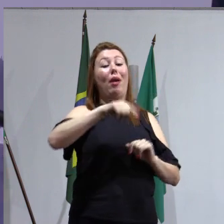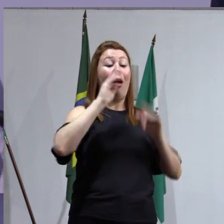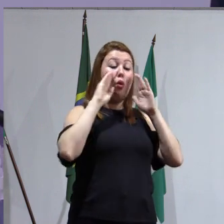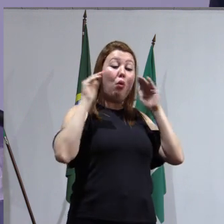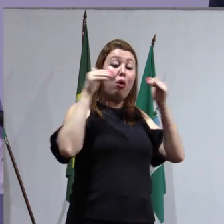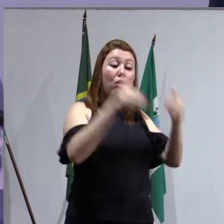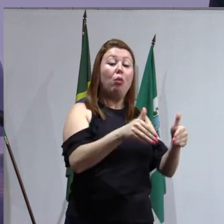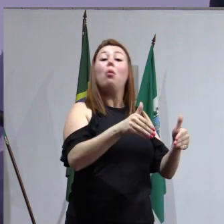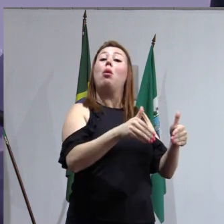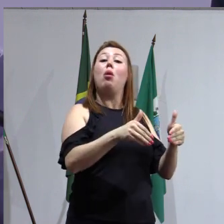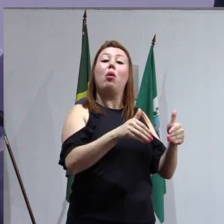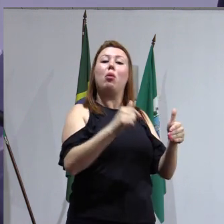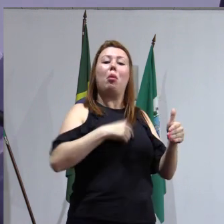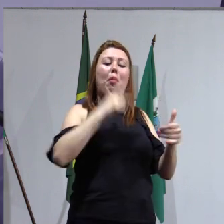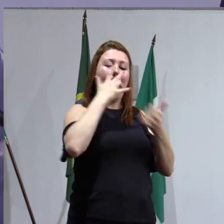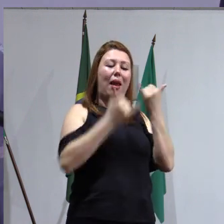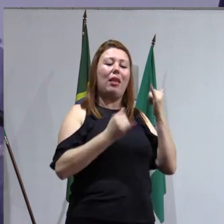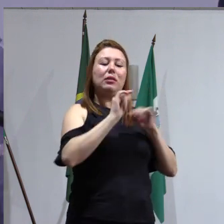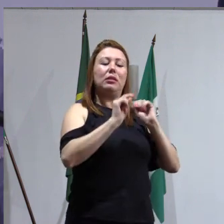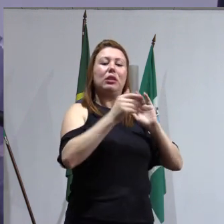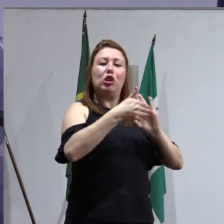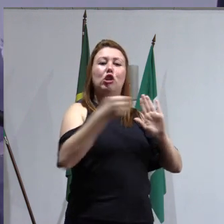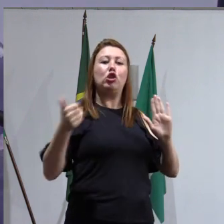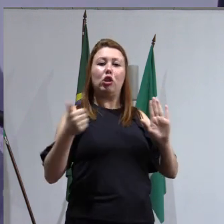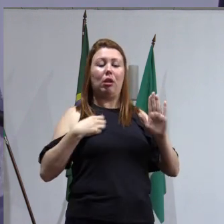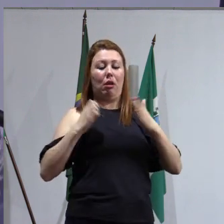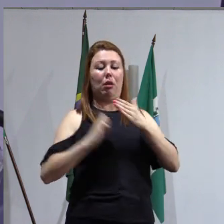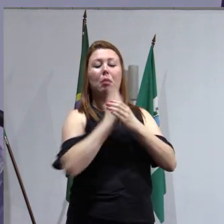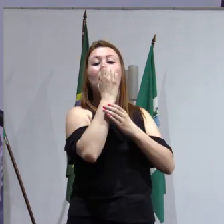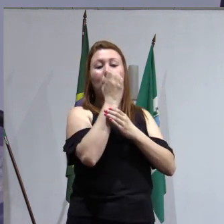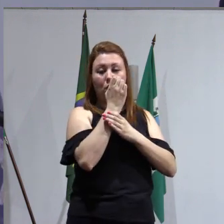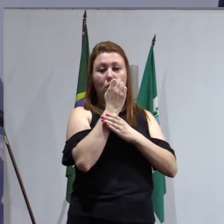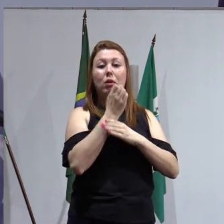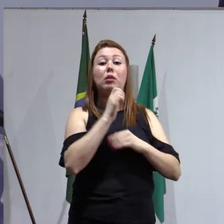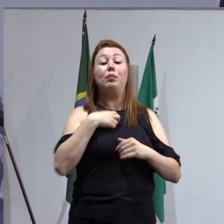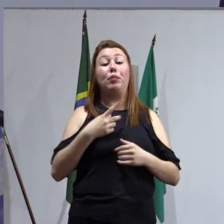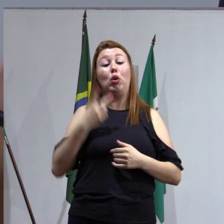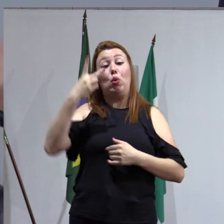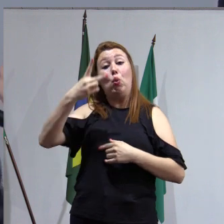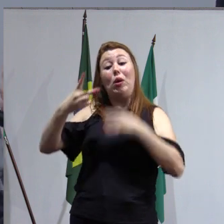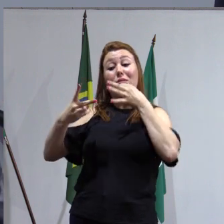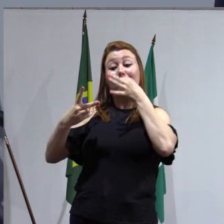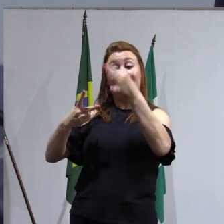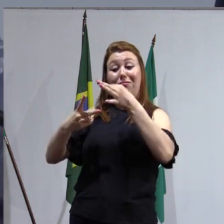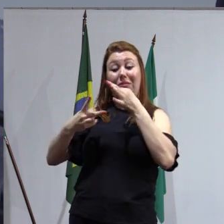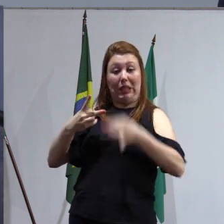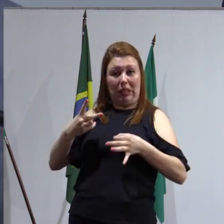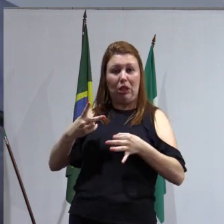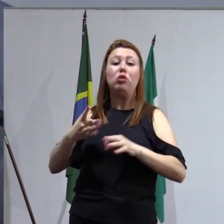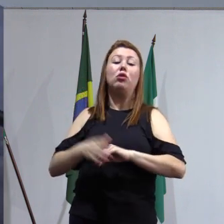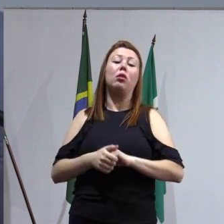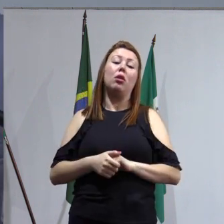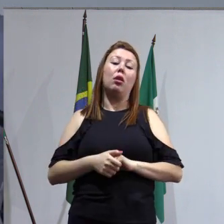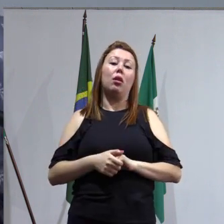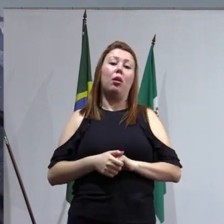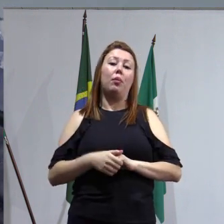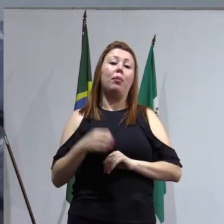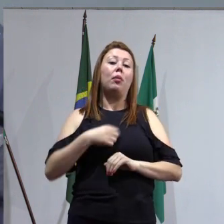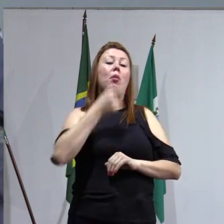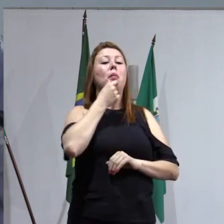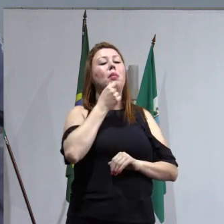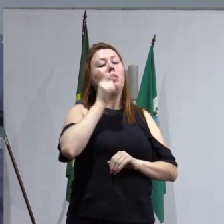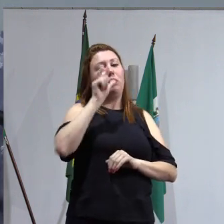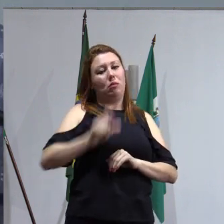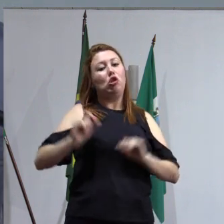ênfase que a gente meio que retira do espírito do projeto, que é o empreendedorismo. As 2 críticas que a gente vinha trazer também, que já foram, o Lely já meio